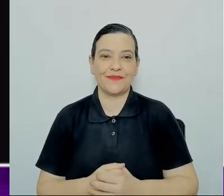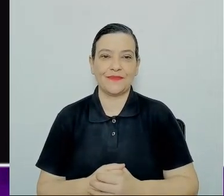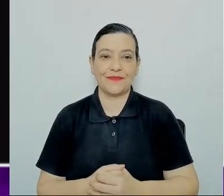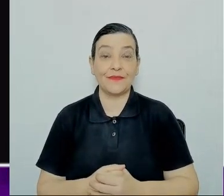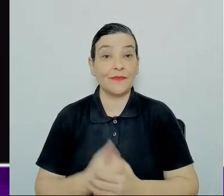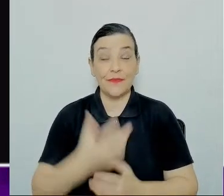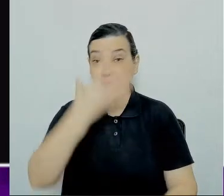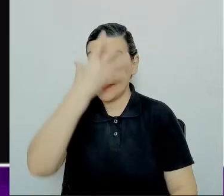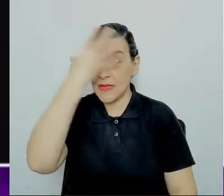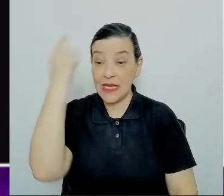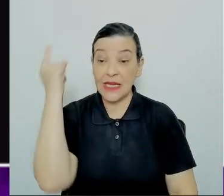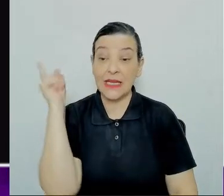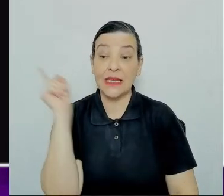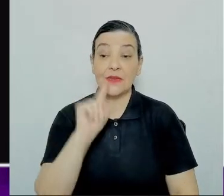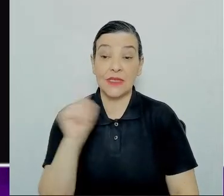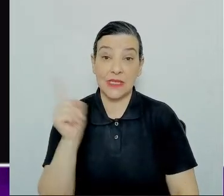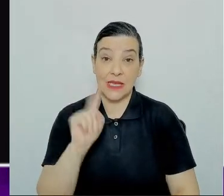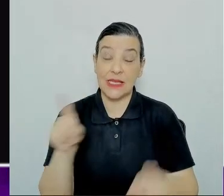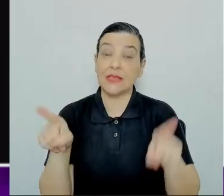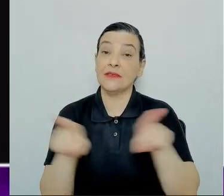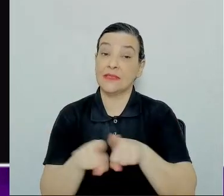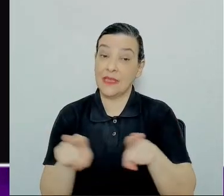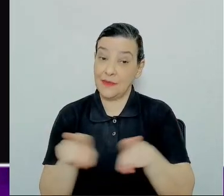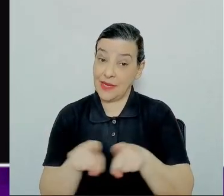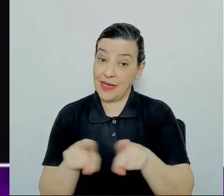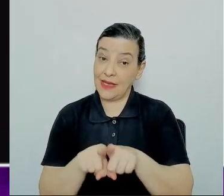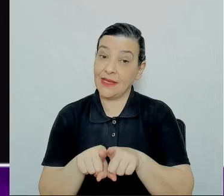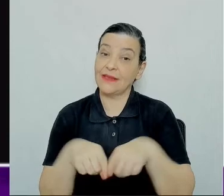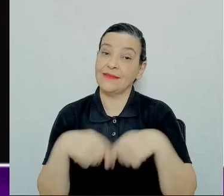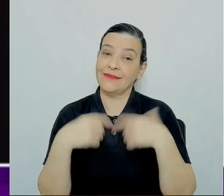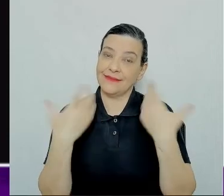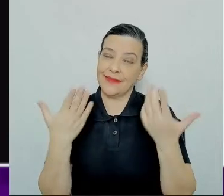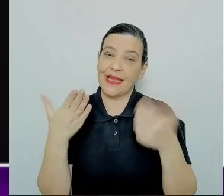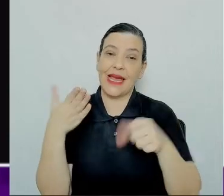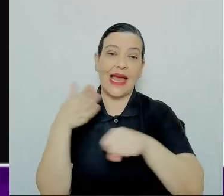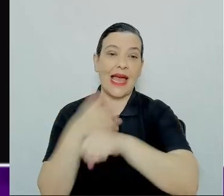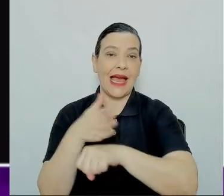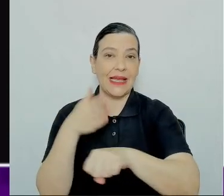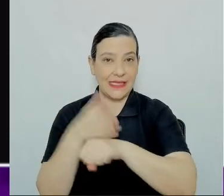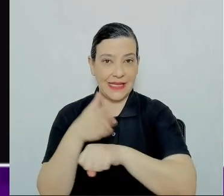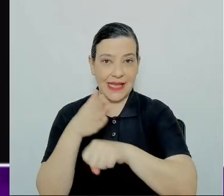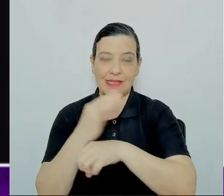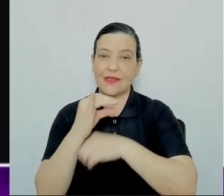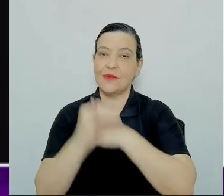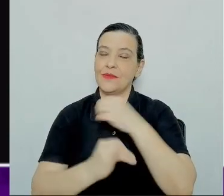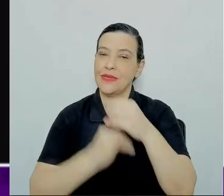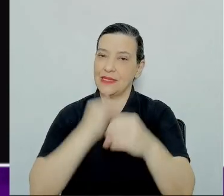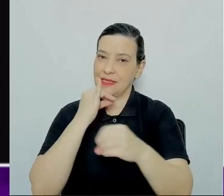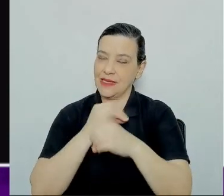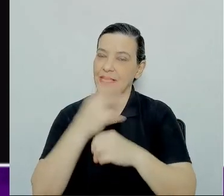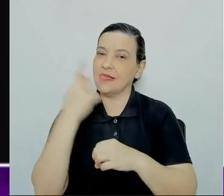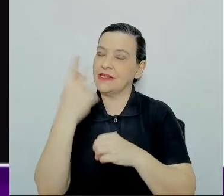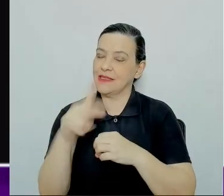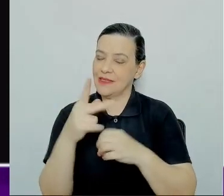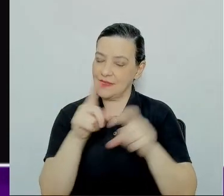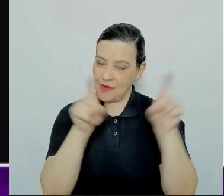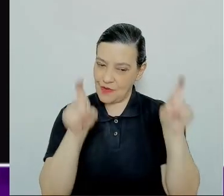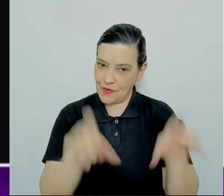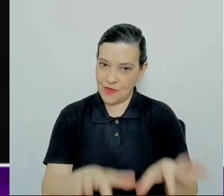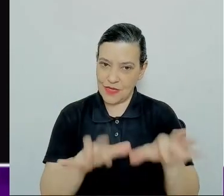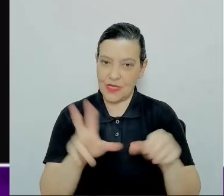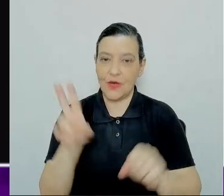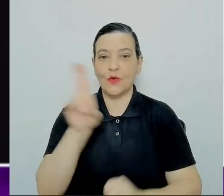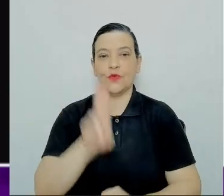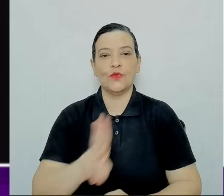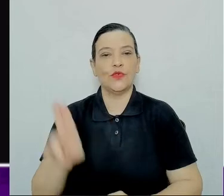se esquecendo, né? Não se esqueça de desativar os acessos para a internet, né, das suas máquinas. Utilize sempre